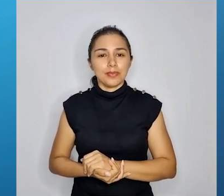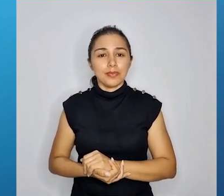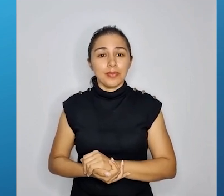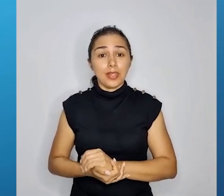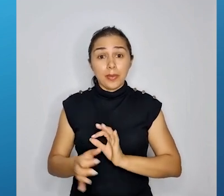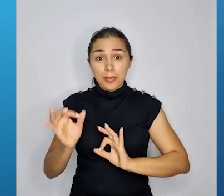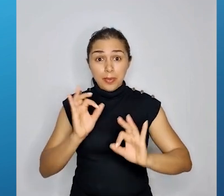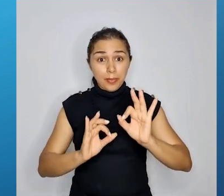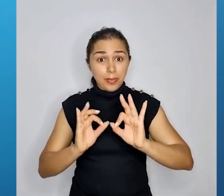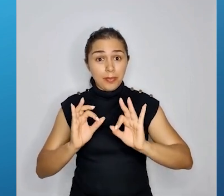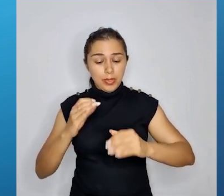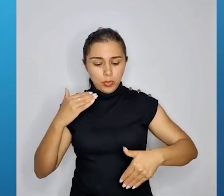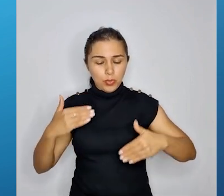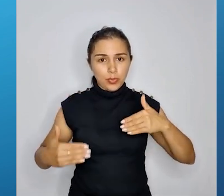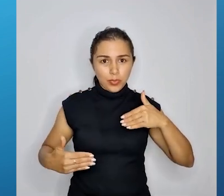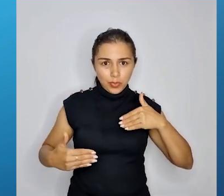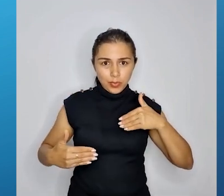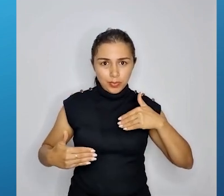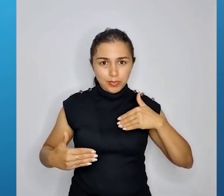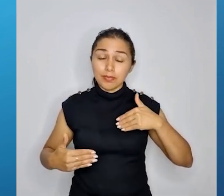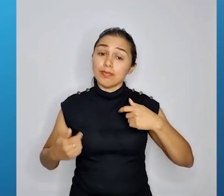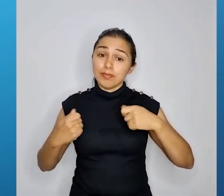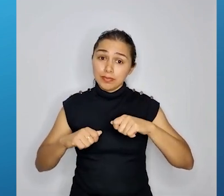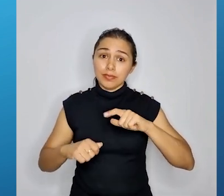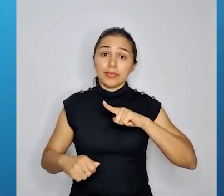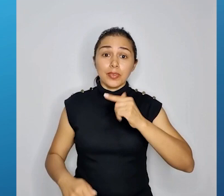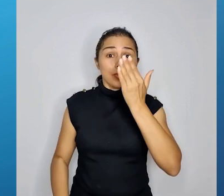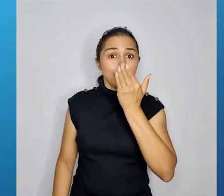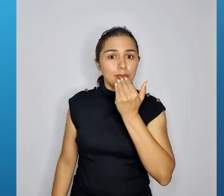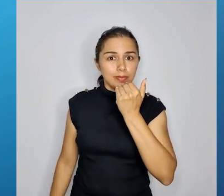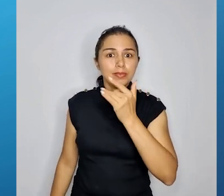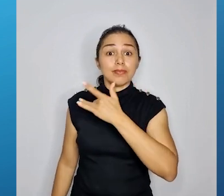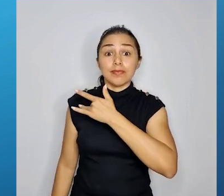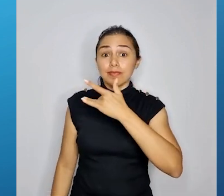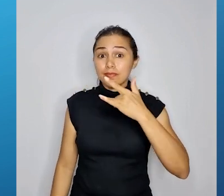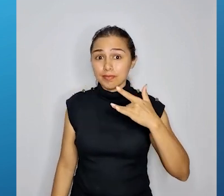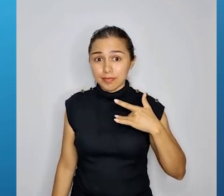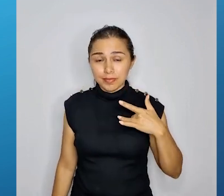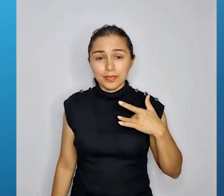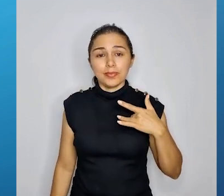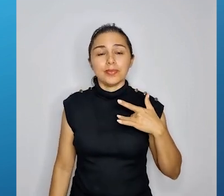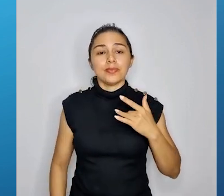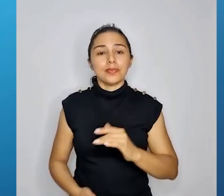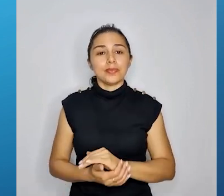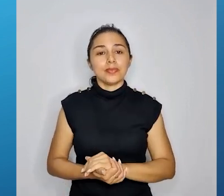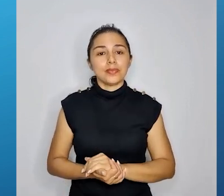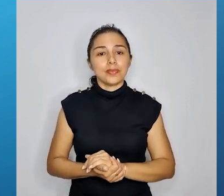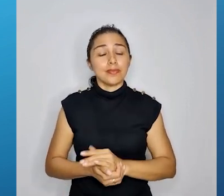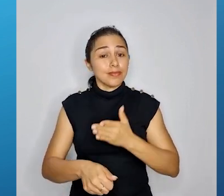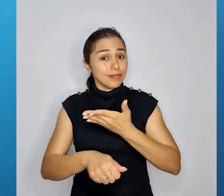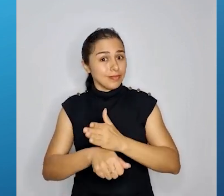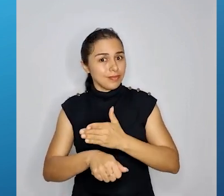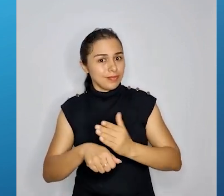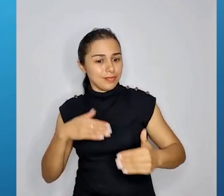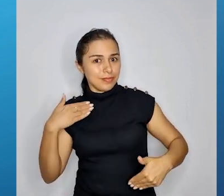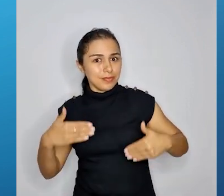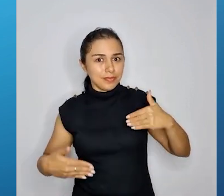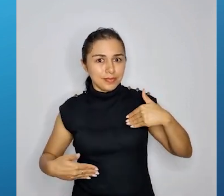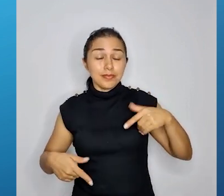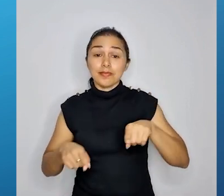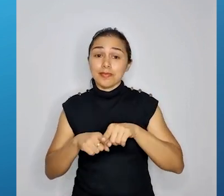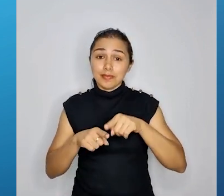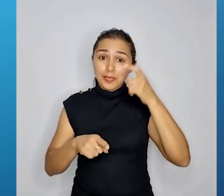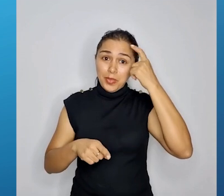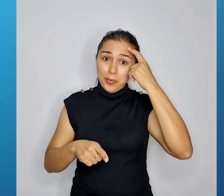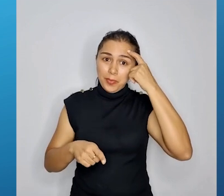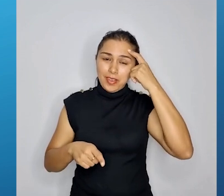uma maratona, né? Como ter uma boa alimentação, como se preparar tanto fisicamente como